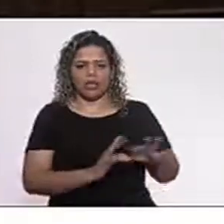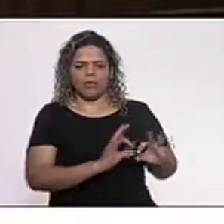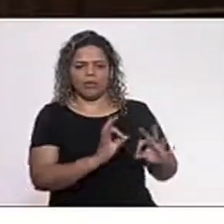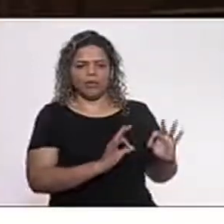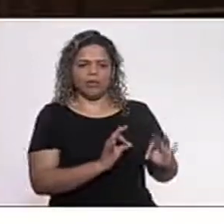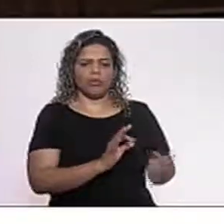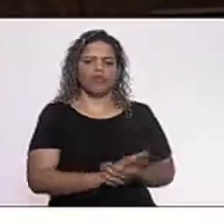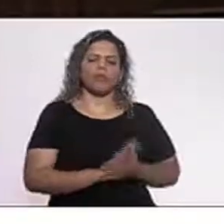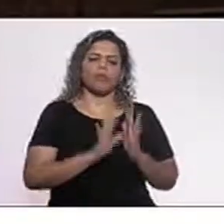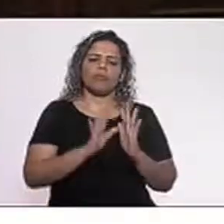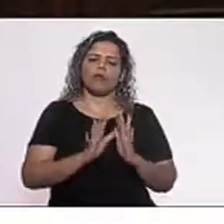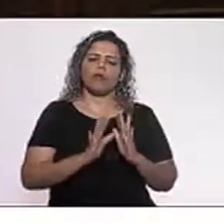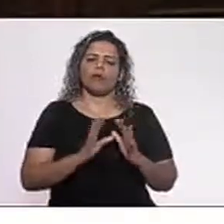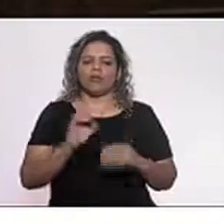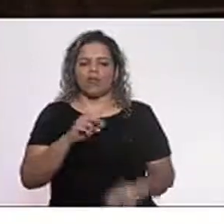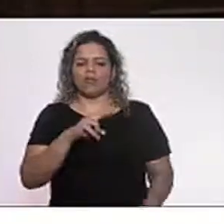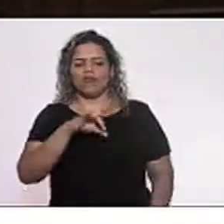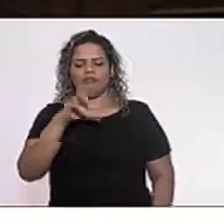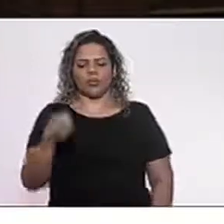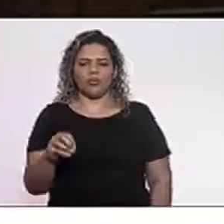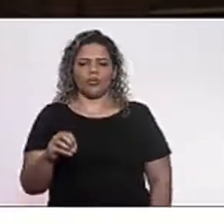preparei, mas, por óbvio,